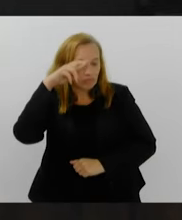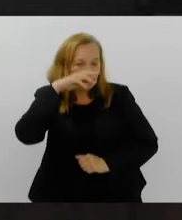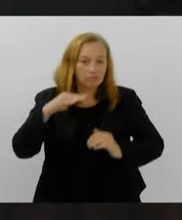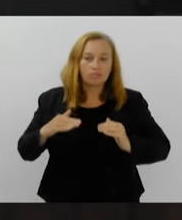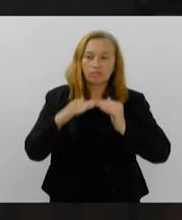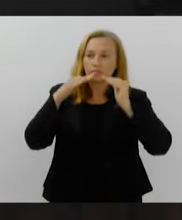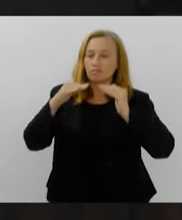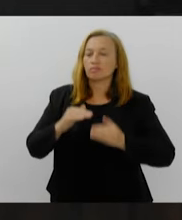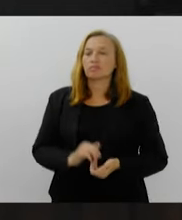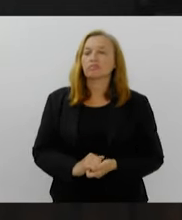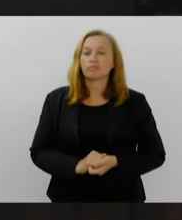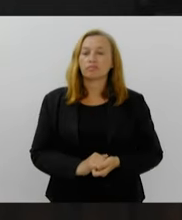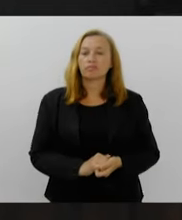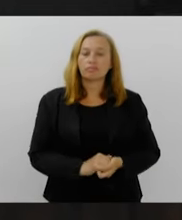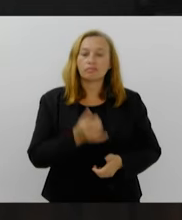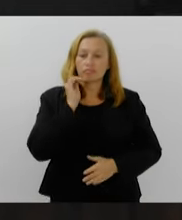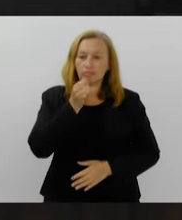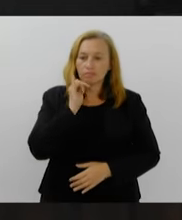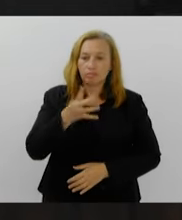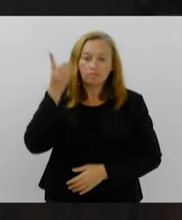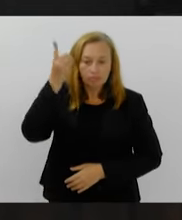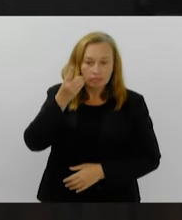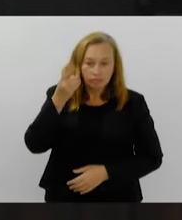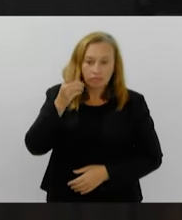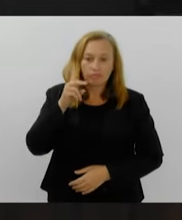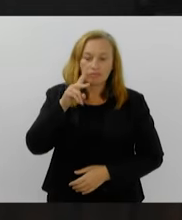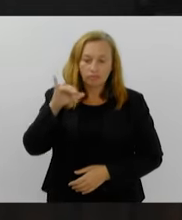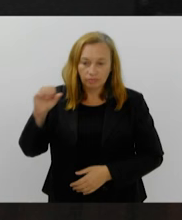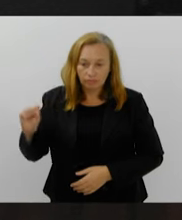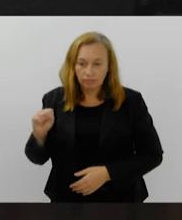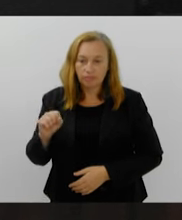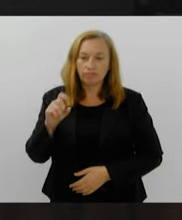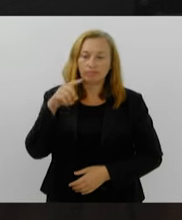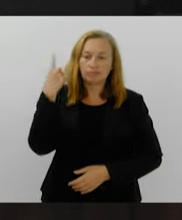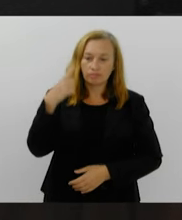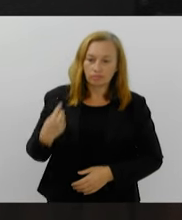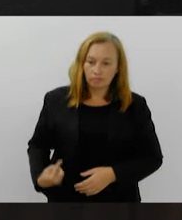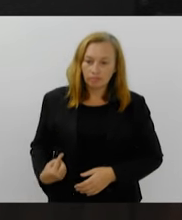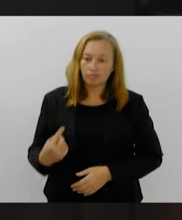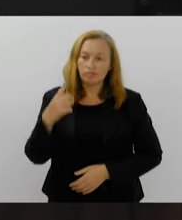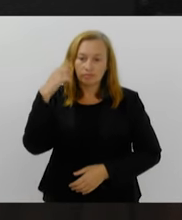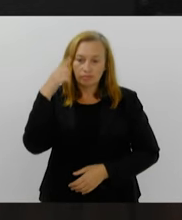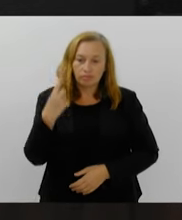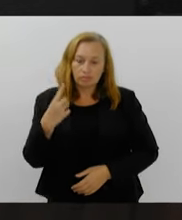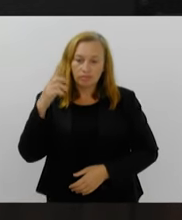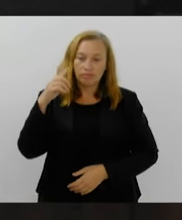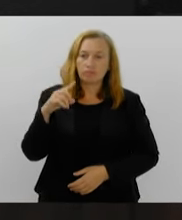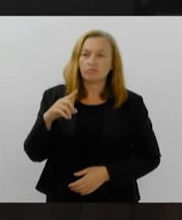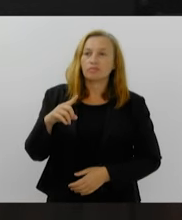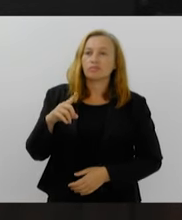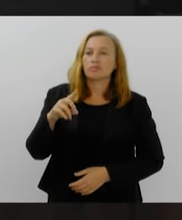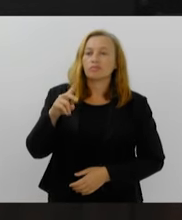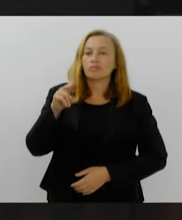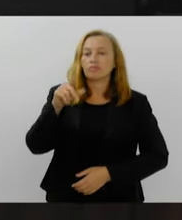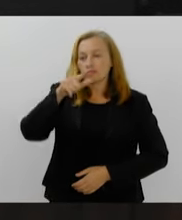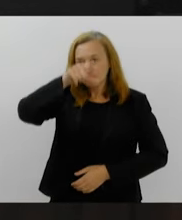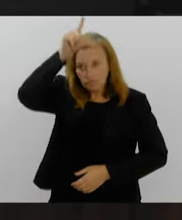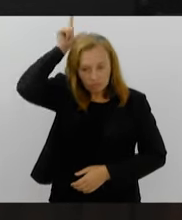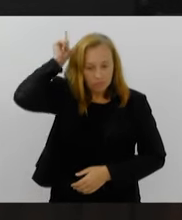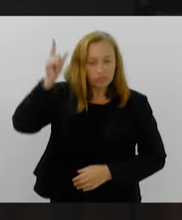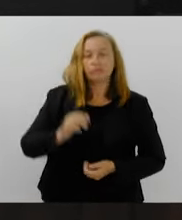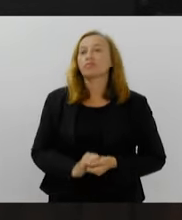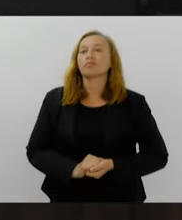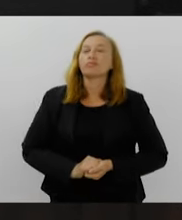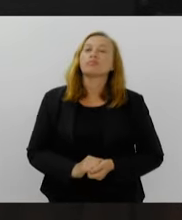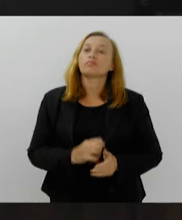controle favorável relatoria dos deputados Vinícius cozolino Dani balbe T Vieira Dani balbe e Luís Paulo